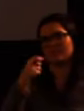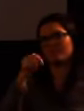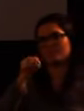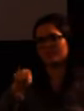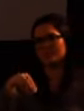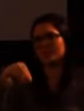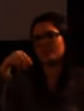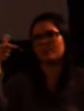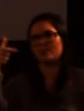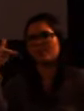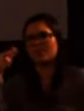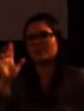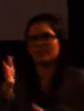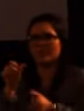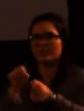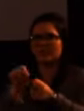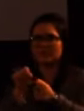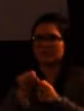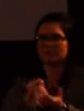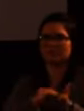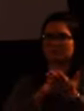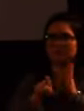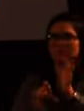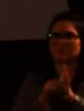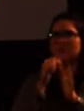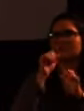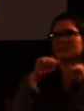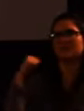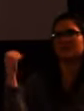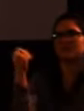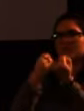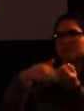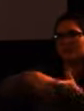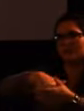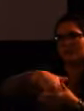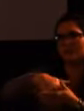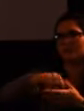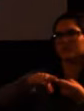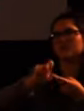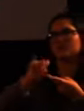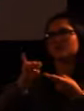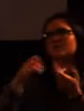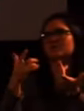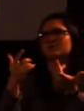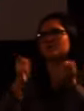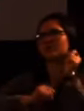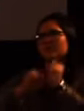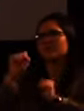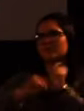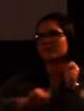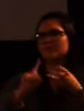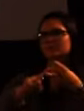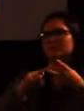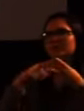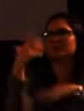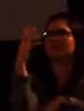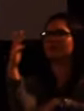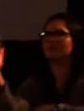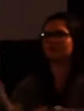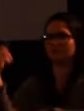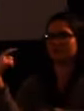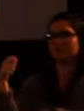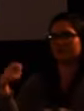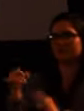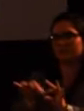estamos estabelecendo. Um estádio, uma indústria, um parque, quer dizer, existe um conjunto de usos e atividades